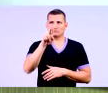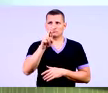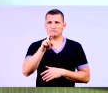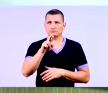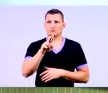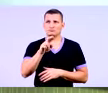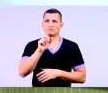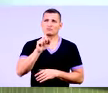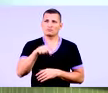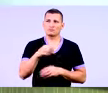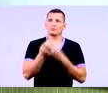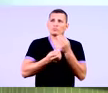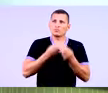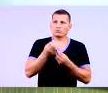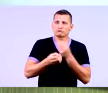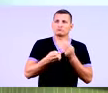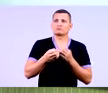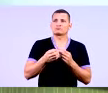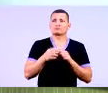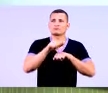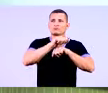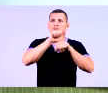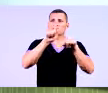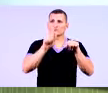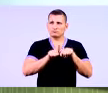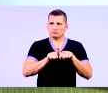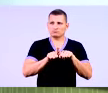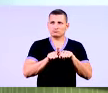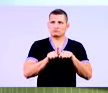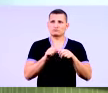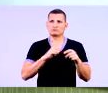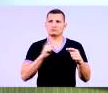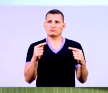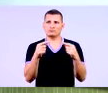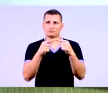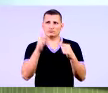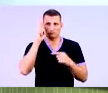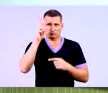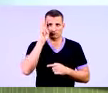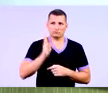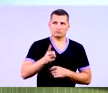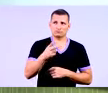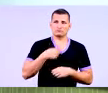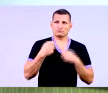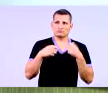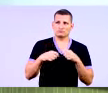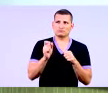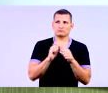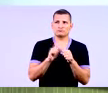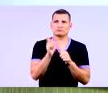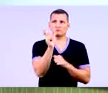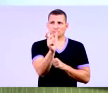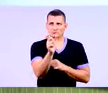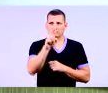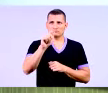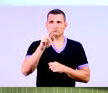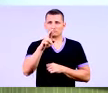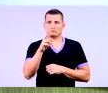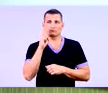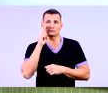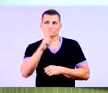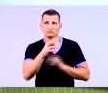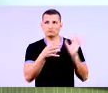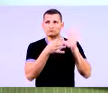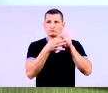aplicação do meu algoritmo lembre se sempre que se eu preciso fazer uma variável eu olho o contexto